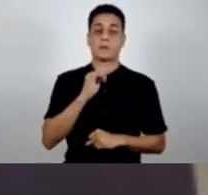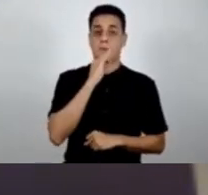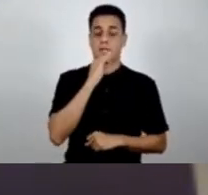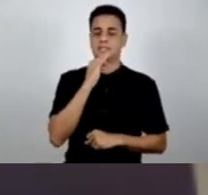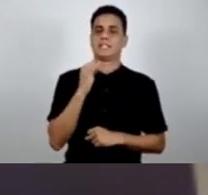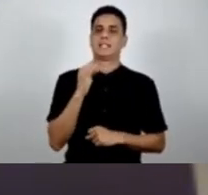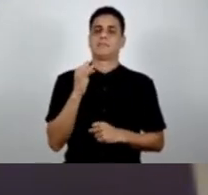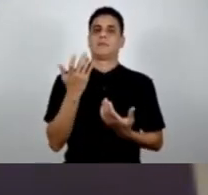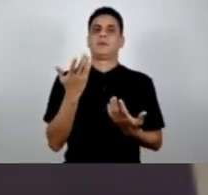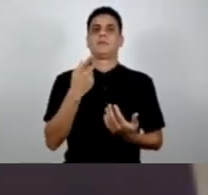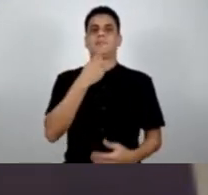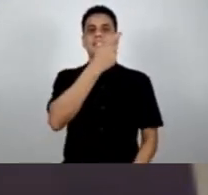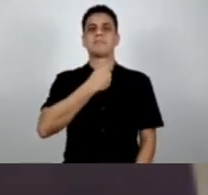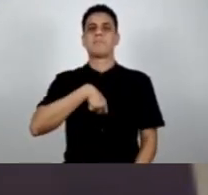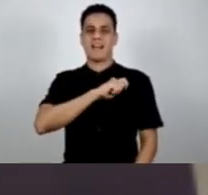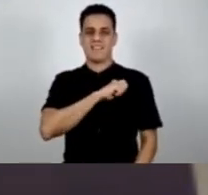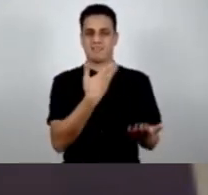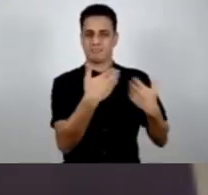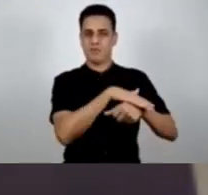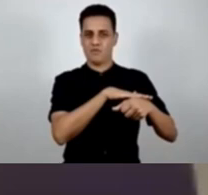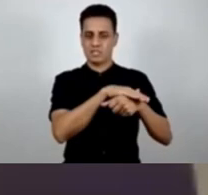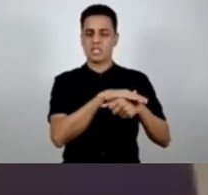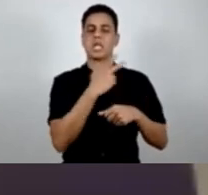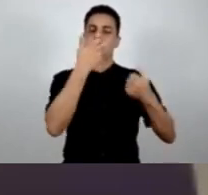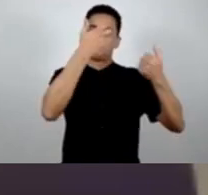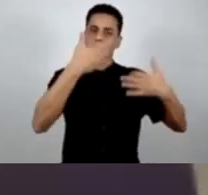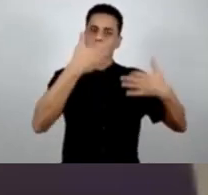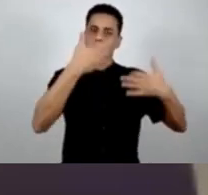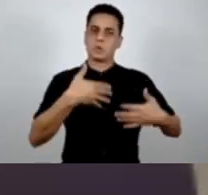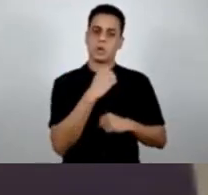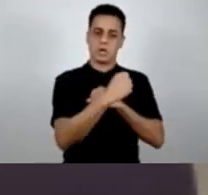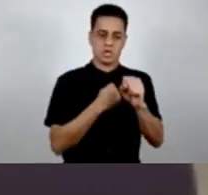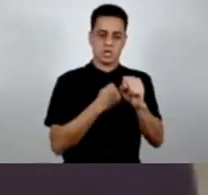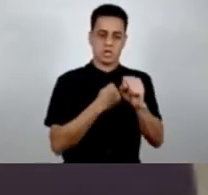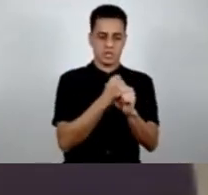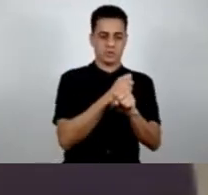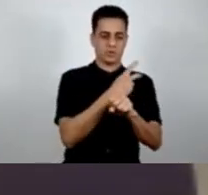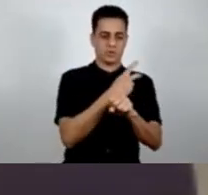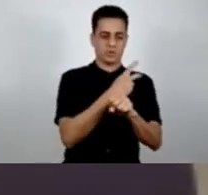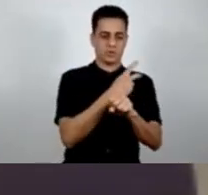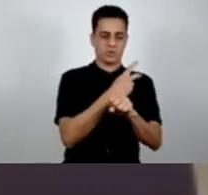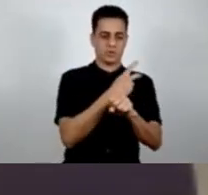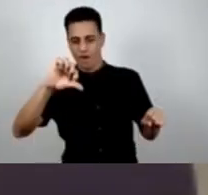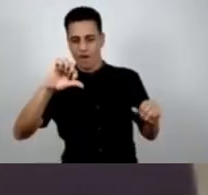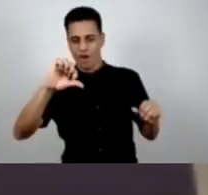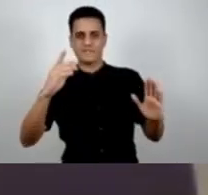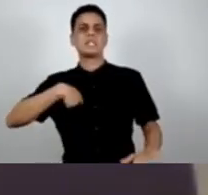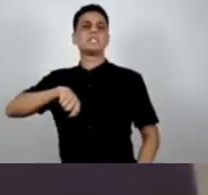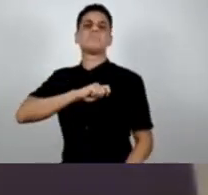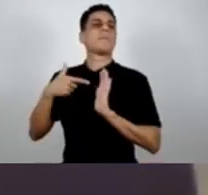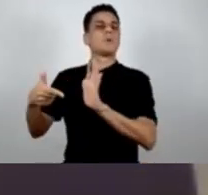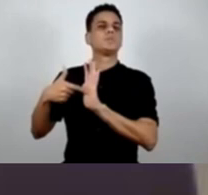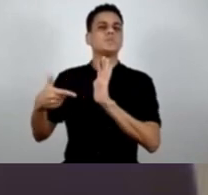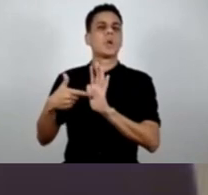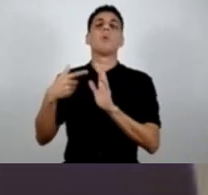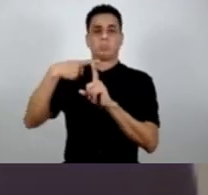momento, que ele me disse que no ano 2008 e 2009, a cobertura do Brasil na Espanha foi muito,